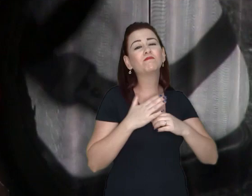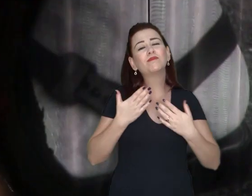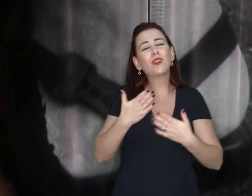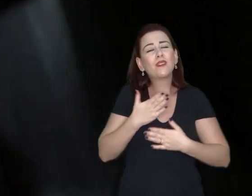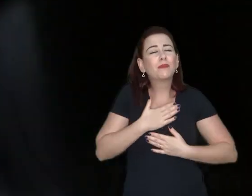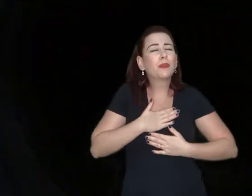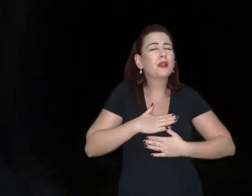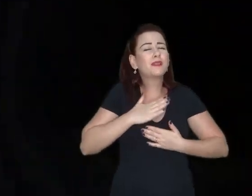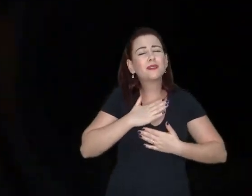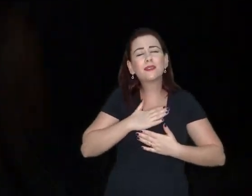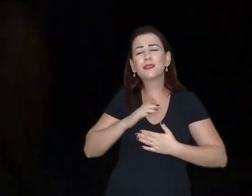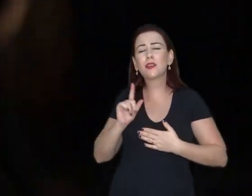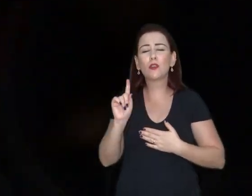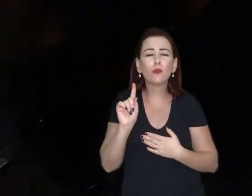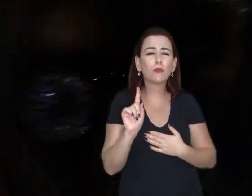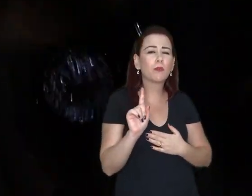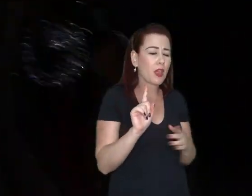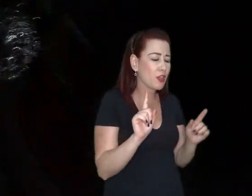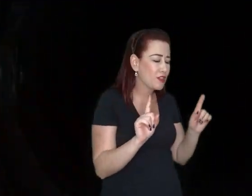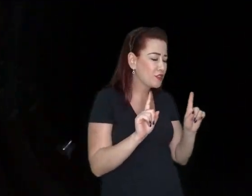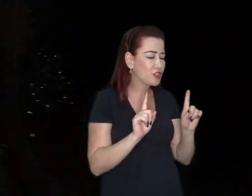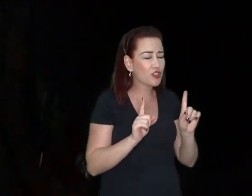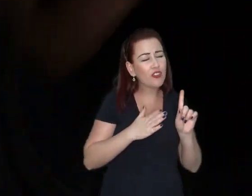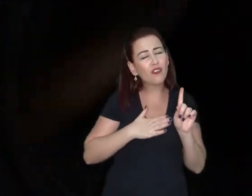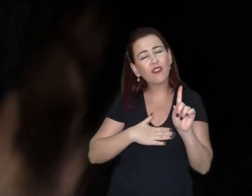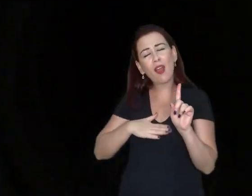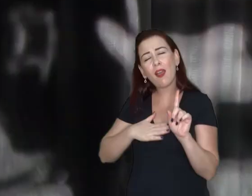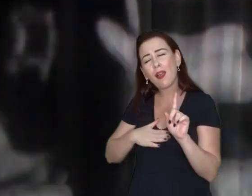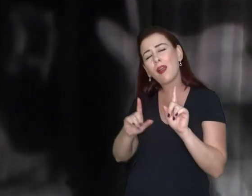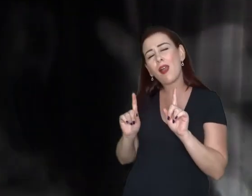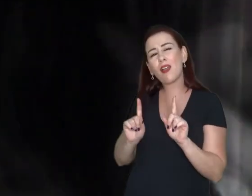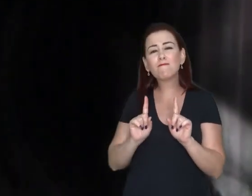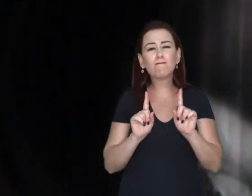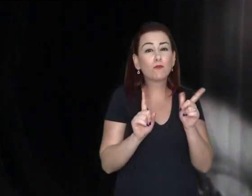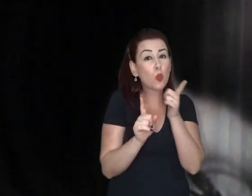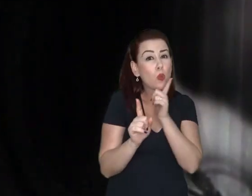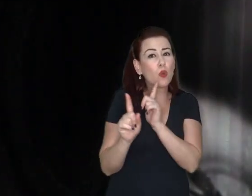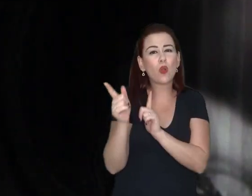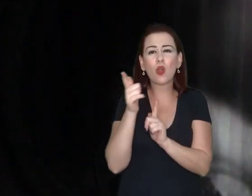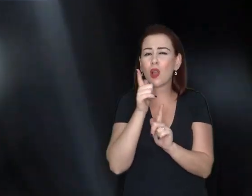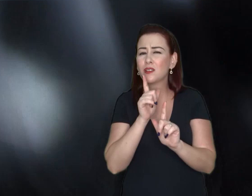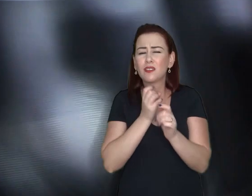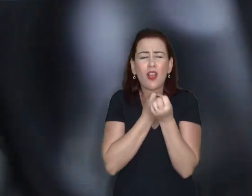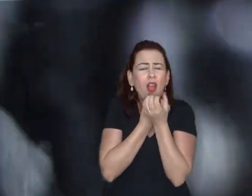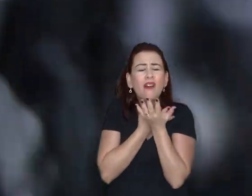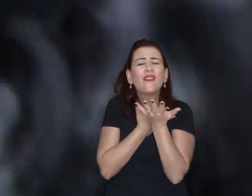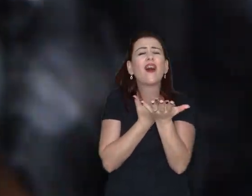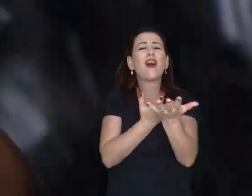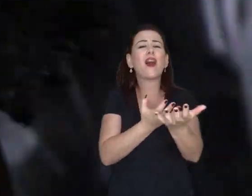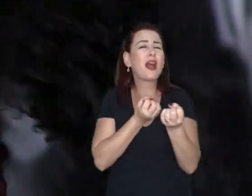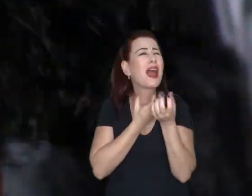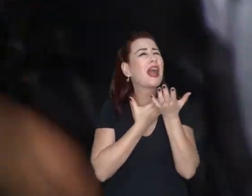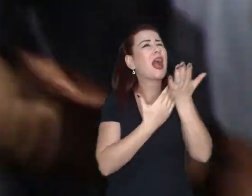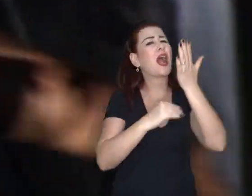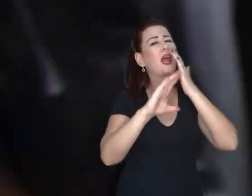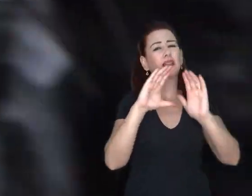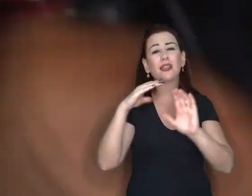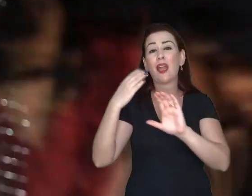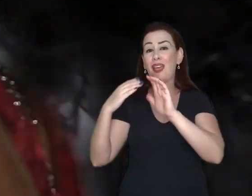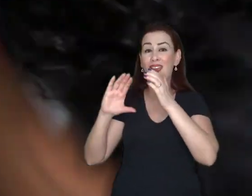ancestral. De mansinho vem devagar, pisa firme, vem conquistar. Solta a voz e canta,